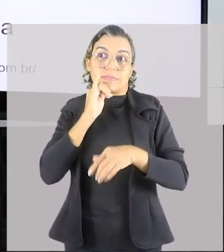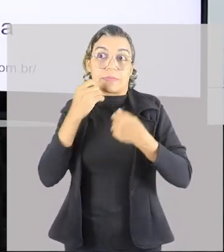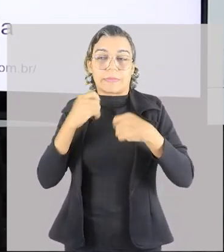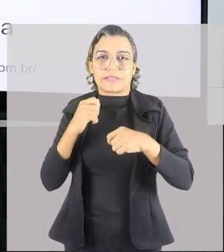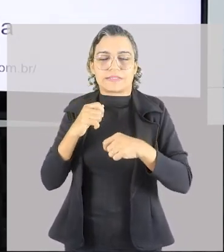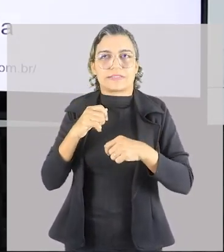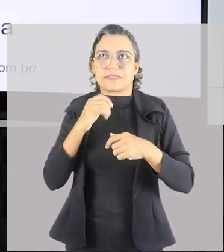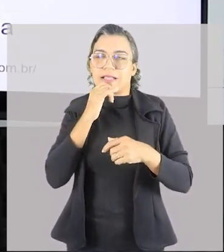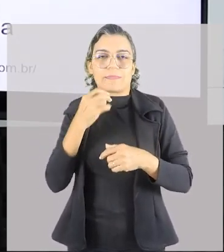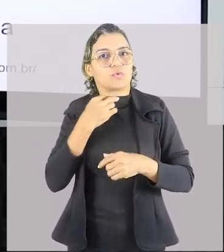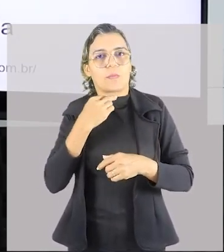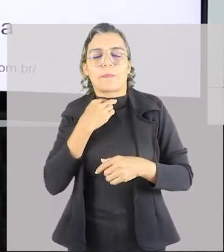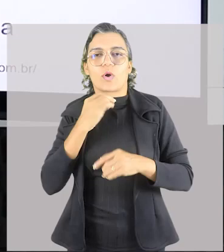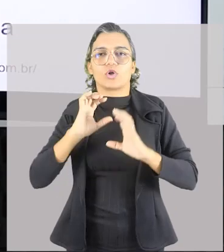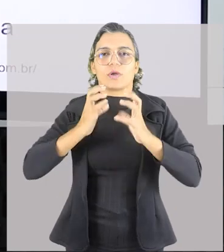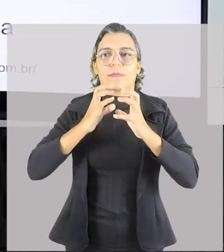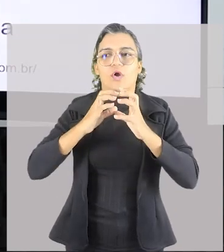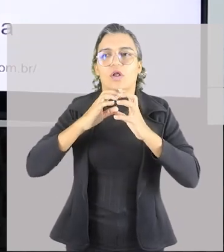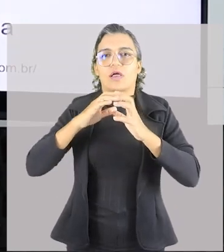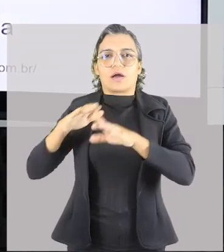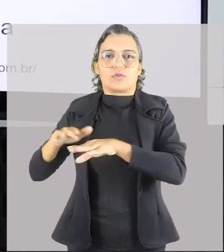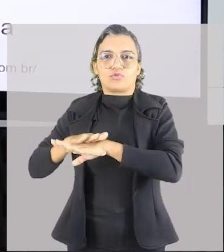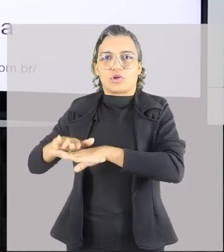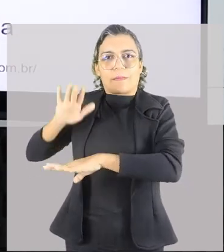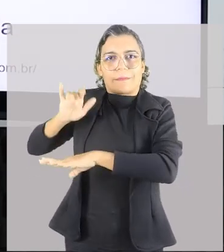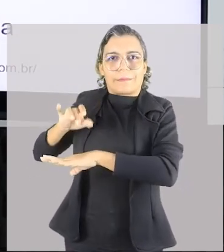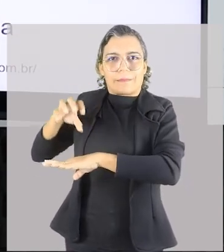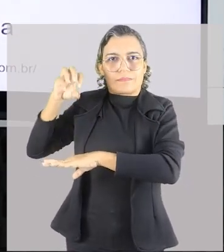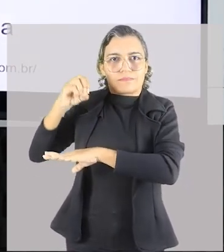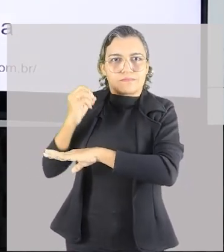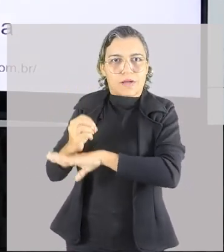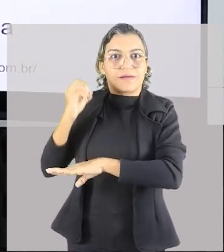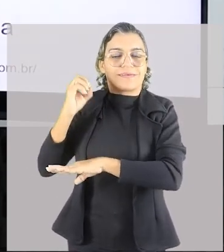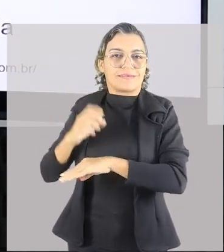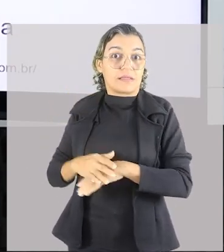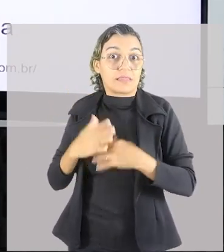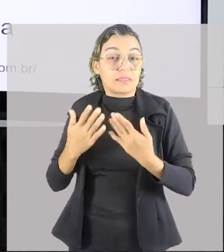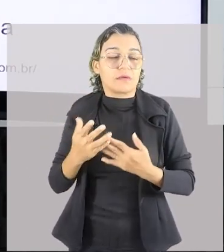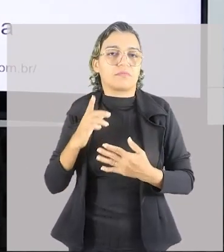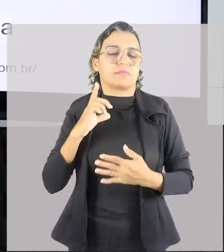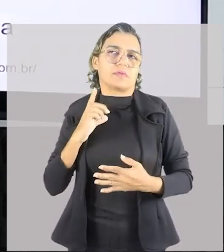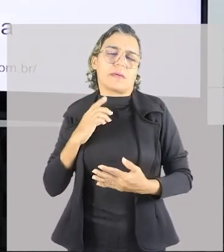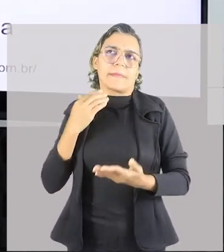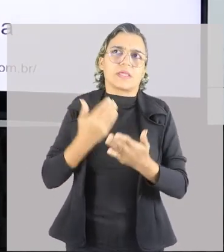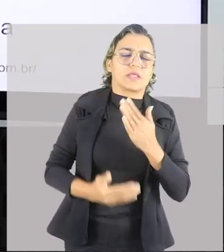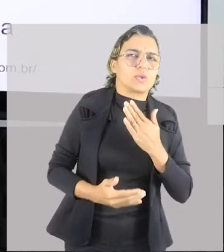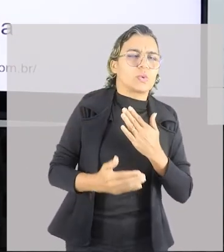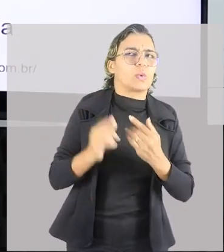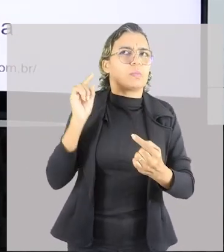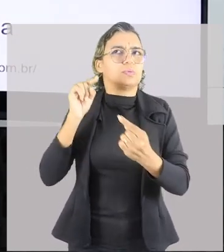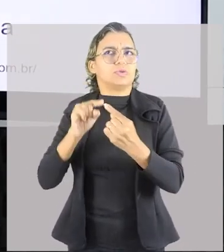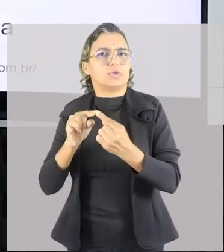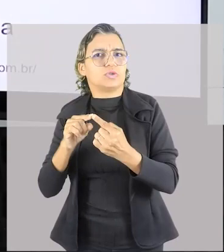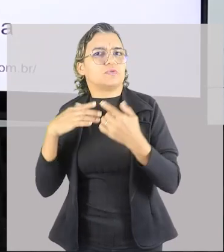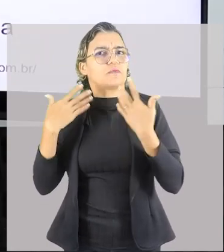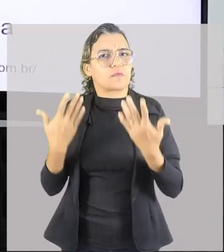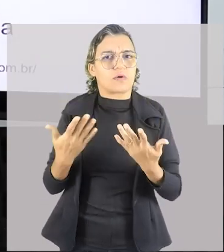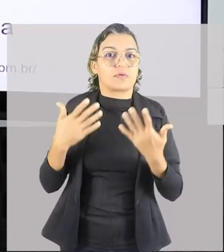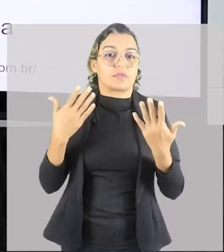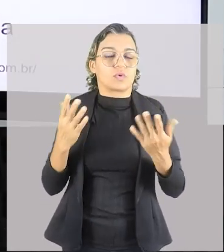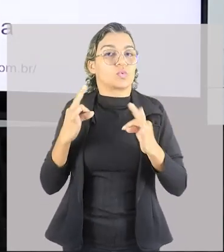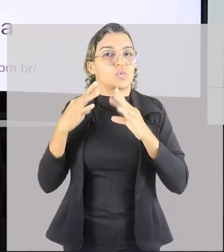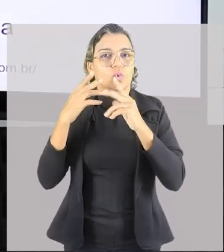chão. Então, não vai ter perdedor nem vencedor. Pode ser que não alcance o objetivo daquela atividade, mas